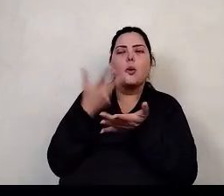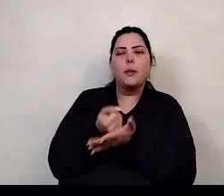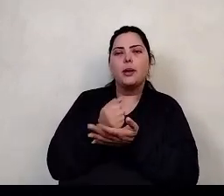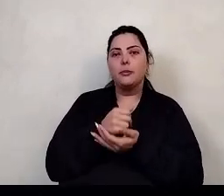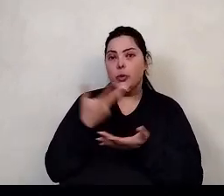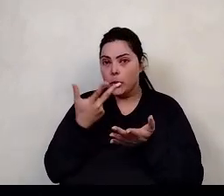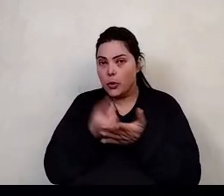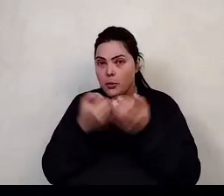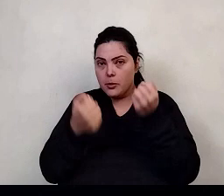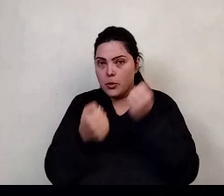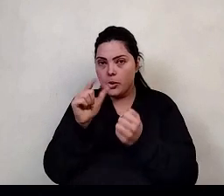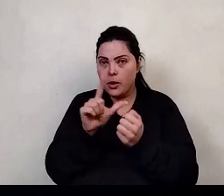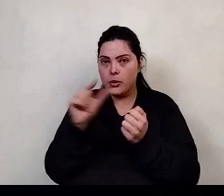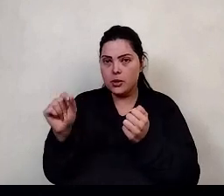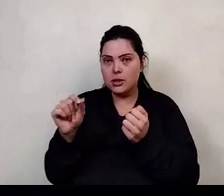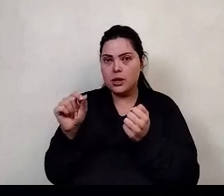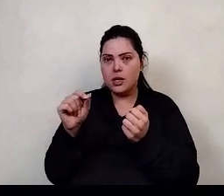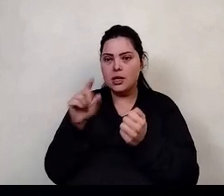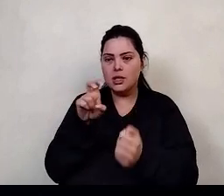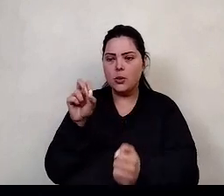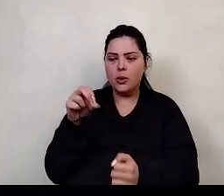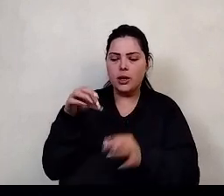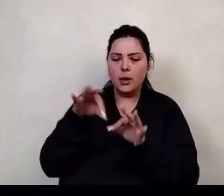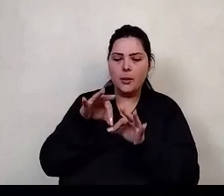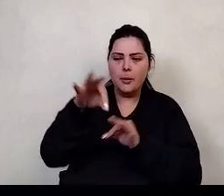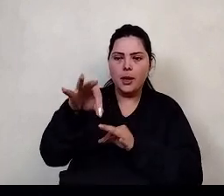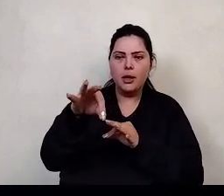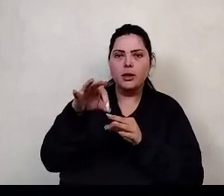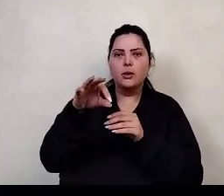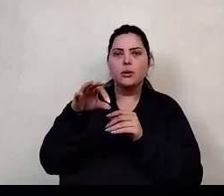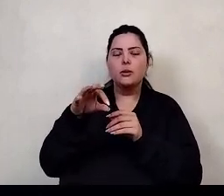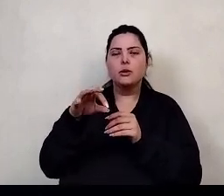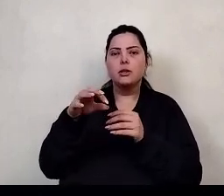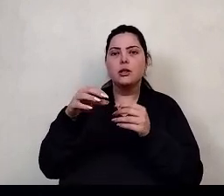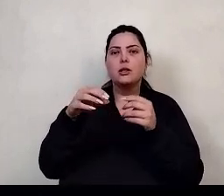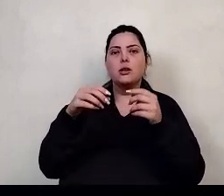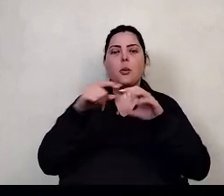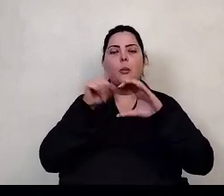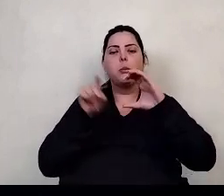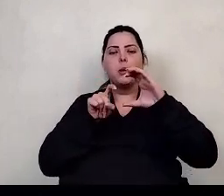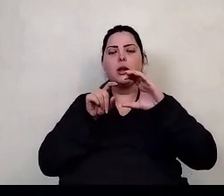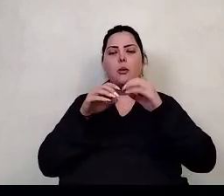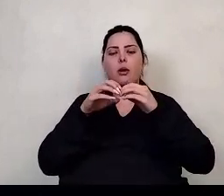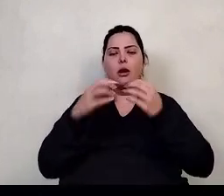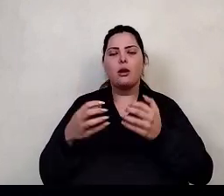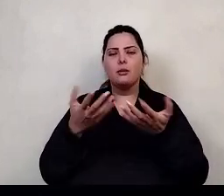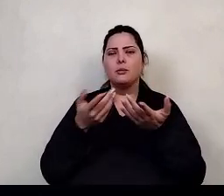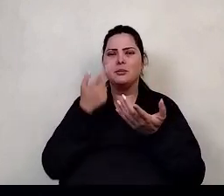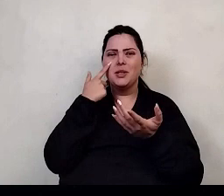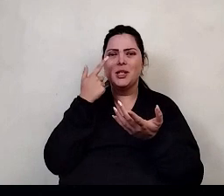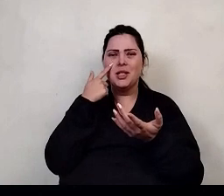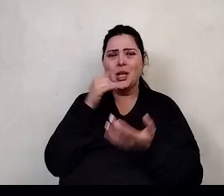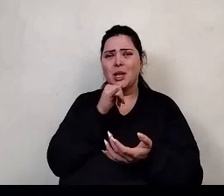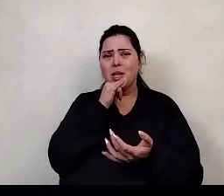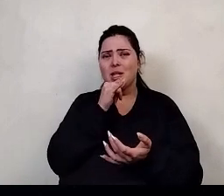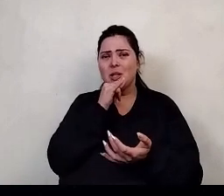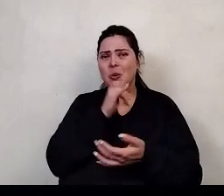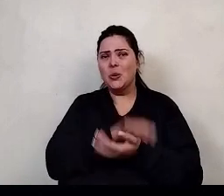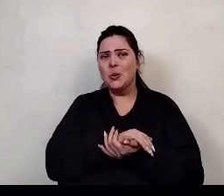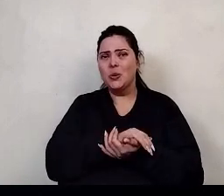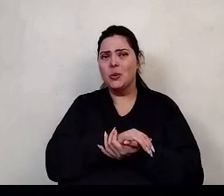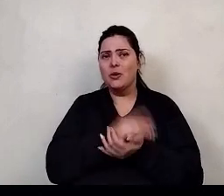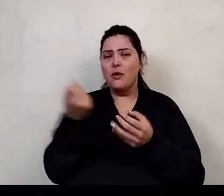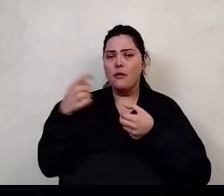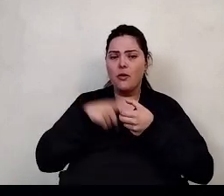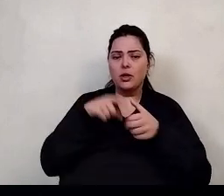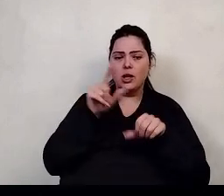sai da concessionária, anda 50 metros e basicamente as rodas caem. Aí você, pô, mas esse cara disse que o carro era testado. Você volta na